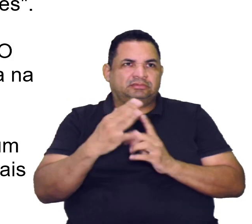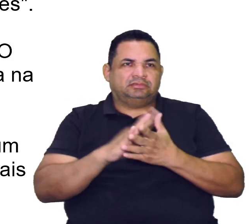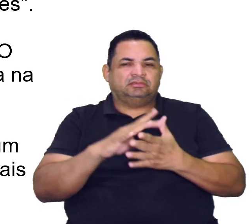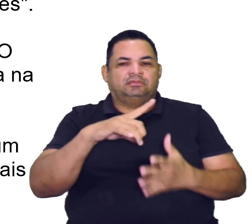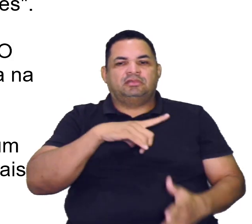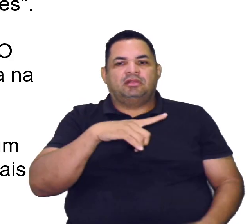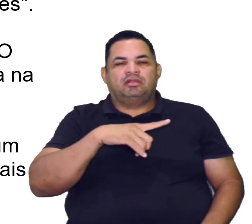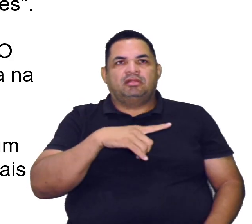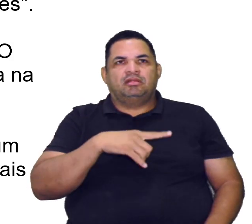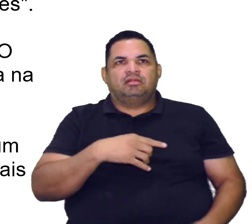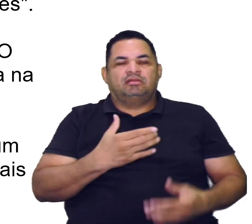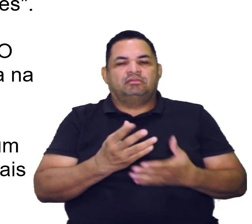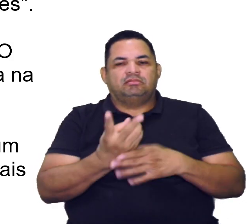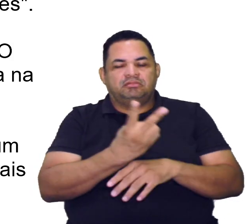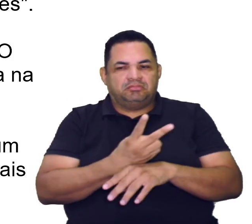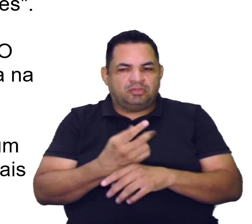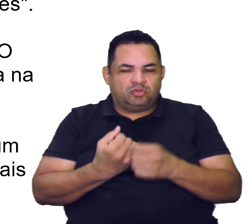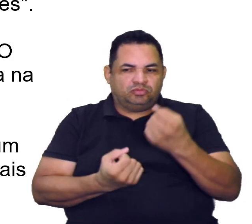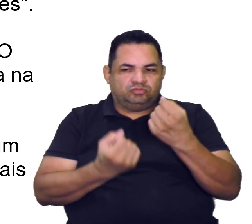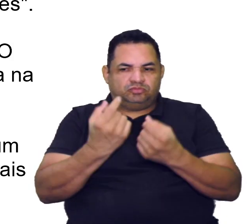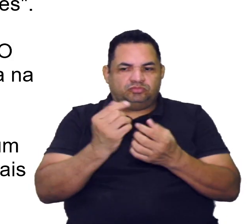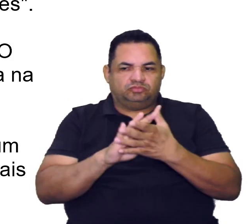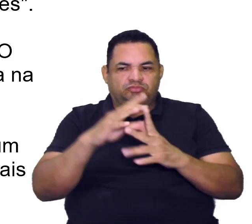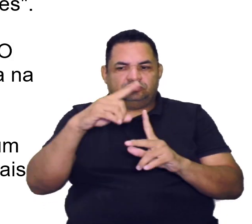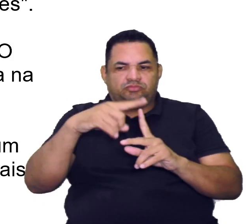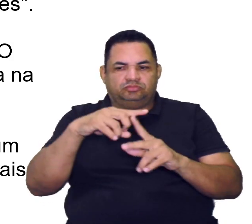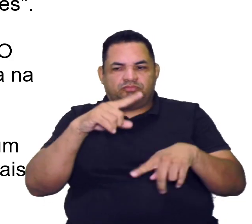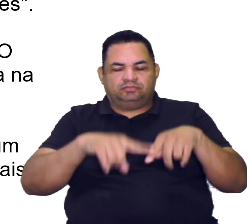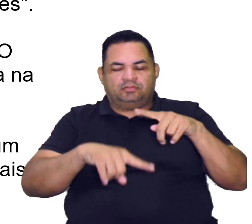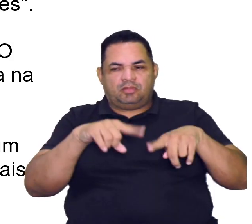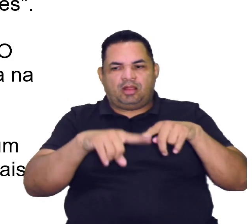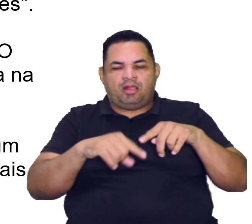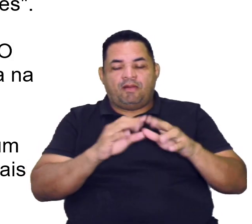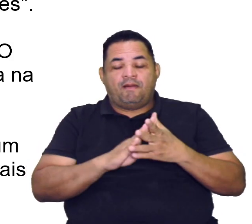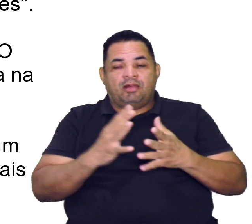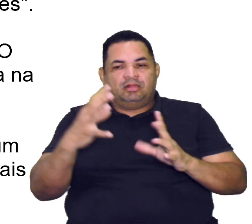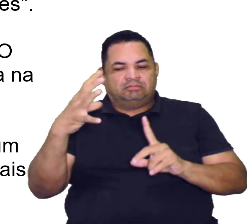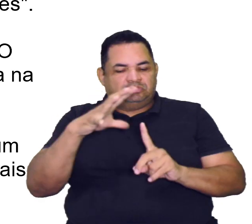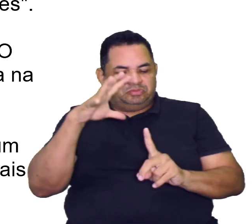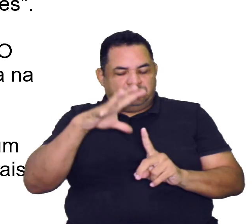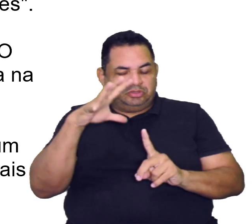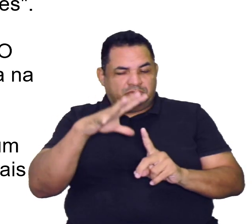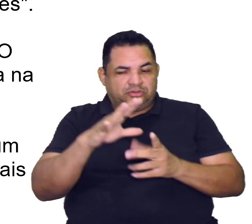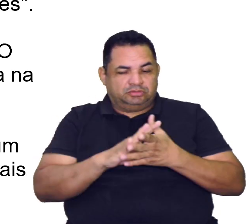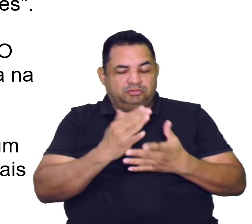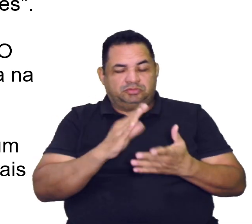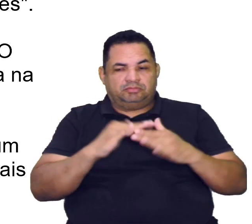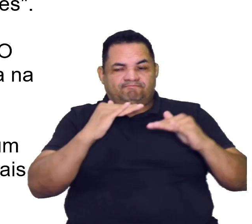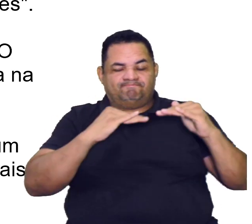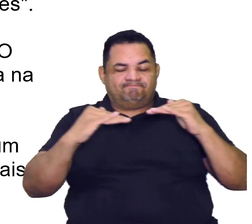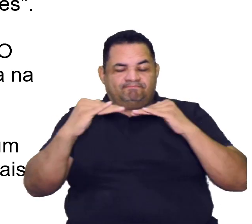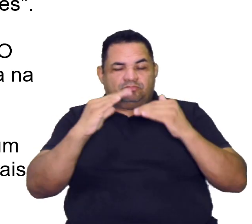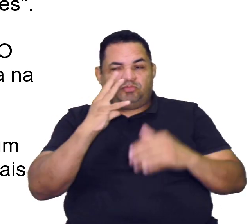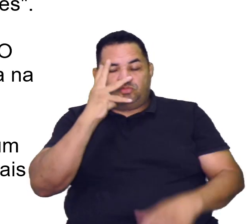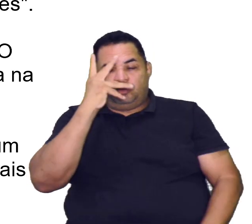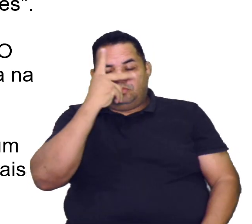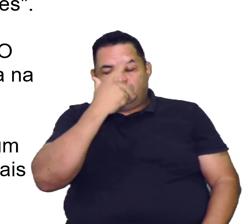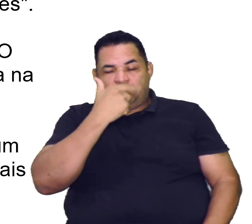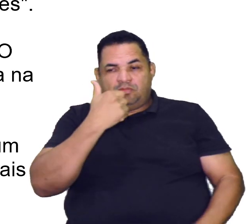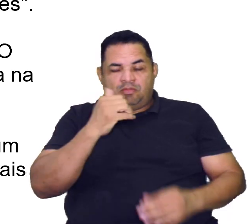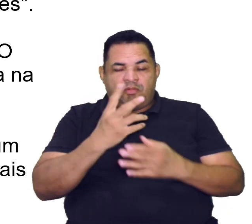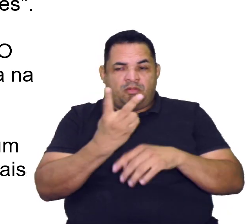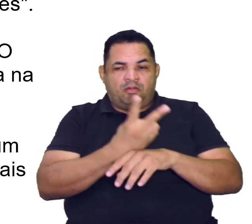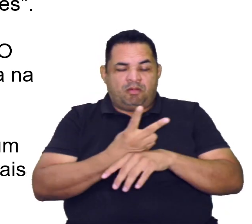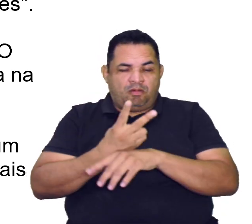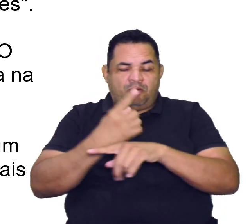para ter algo, para buscar algum tipo de produto. E essa pressão por padrões de beleza, principalmente,